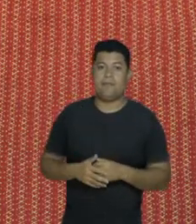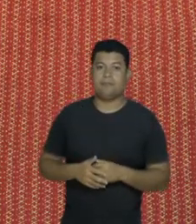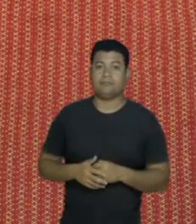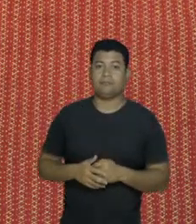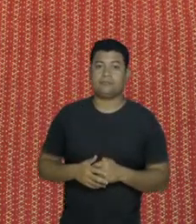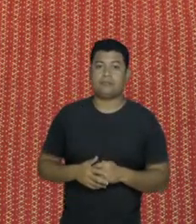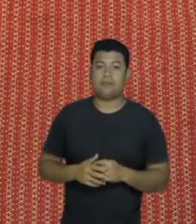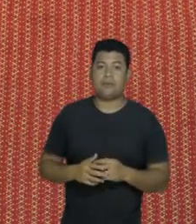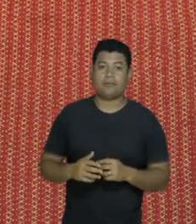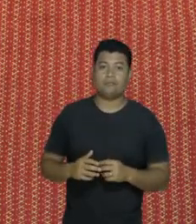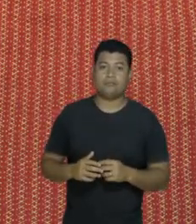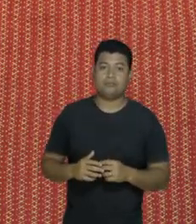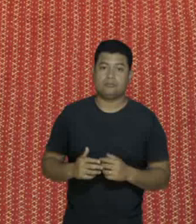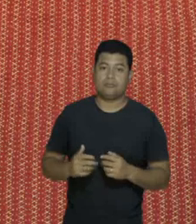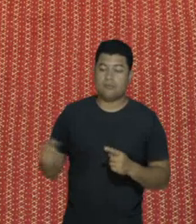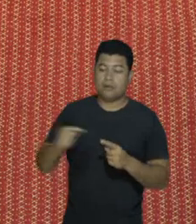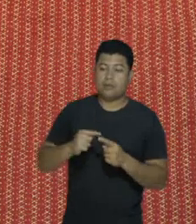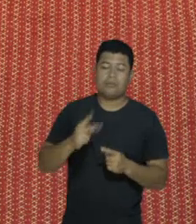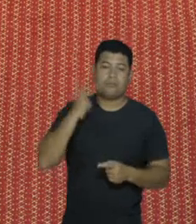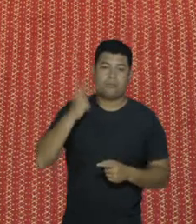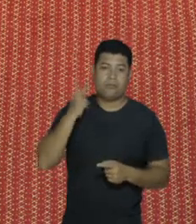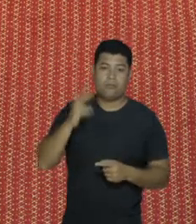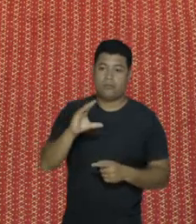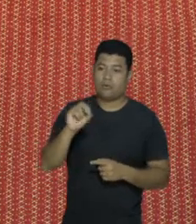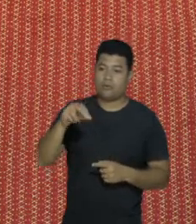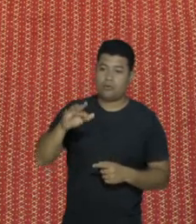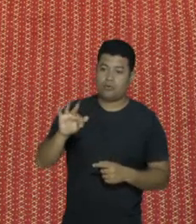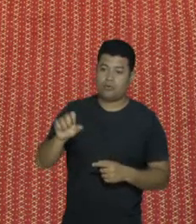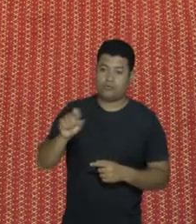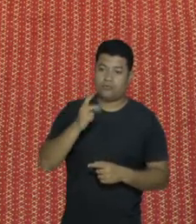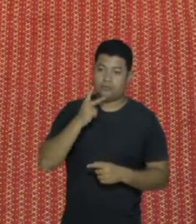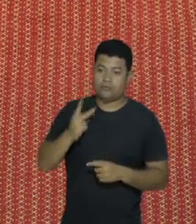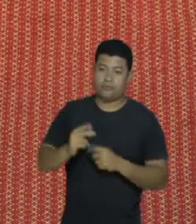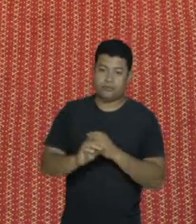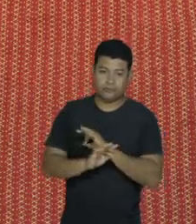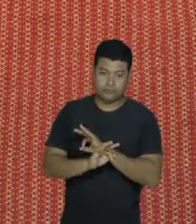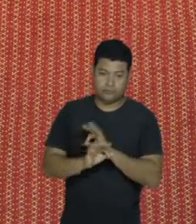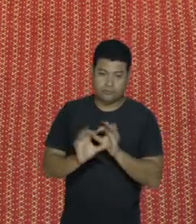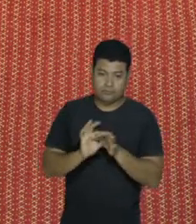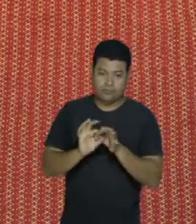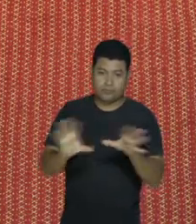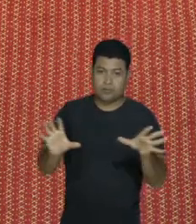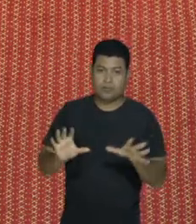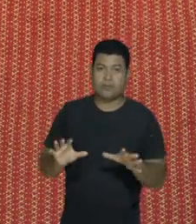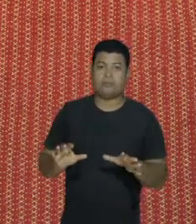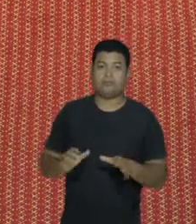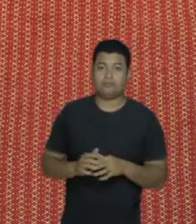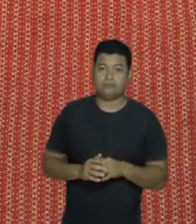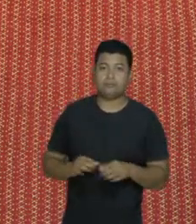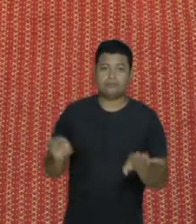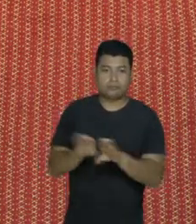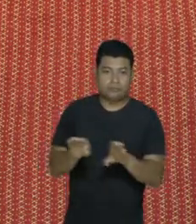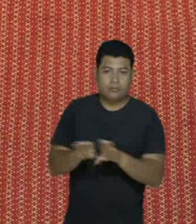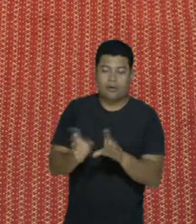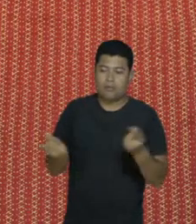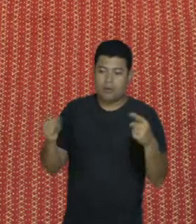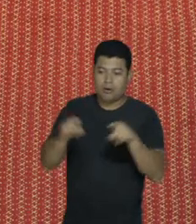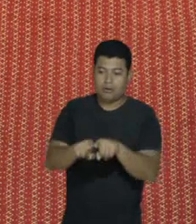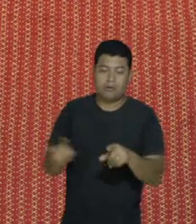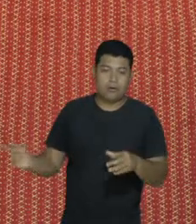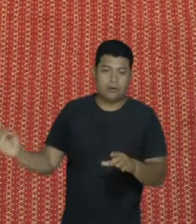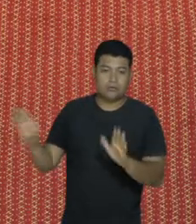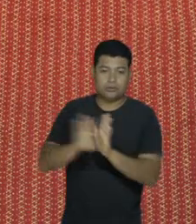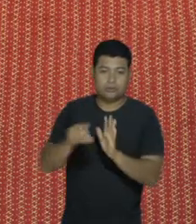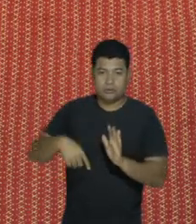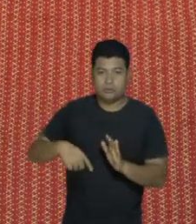ao vinho, assim que o CONFAS autorizar o convênio, também virá para casa para poder realmente